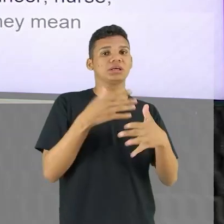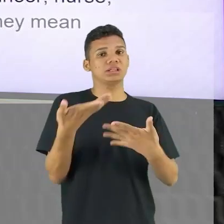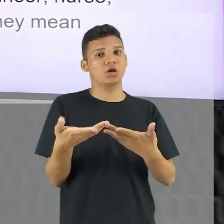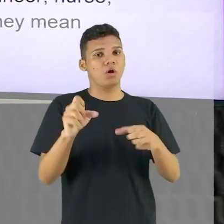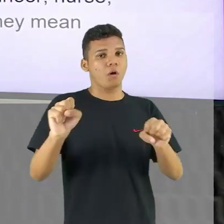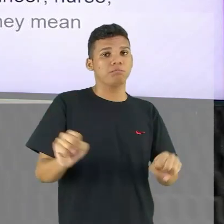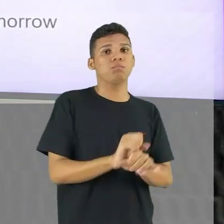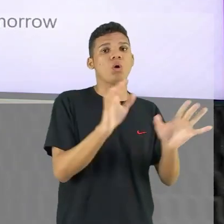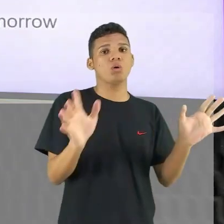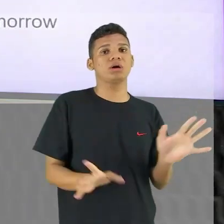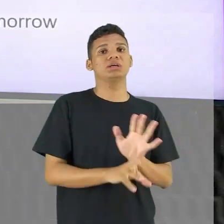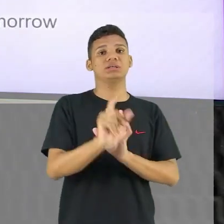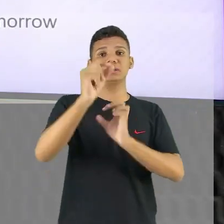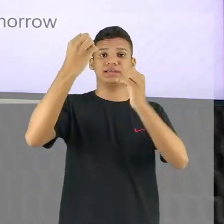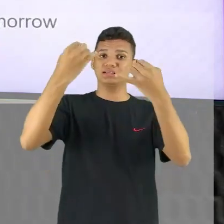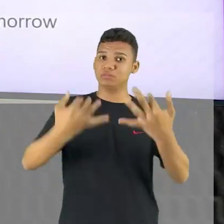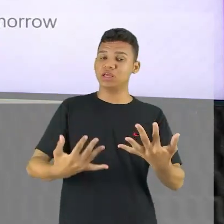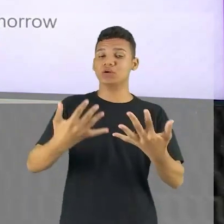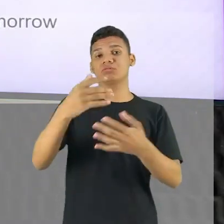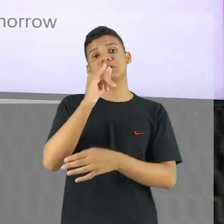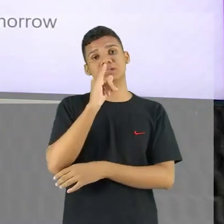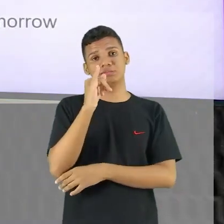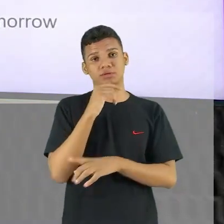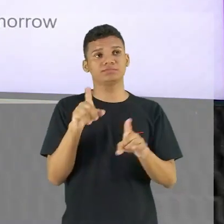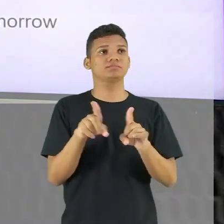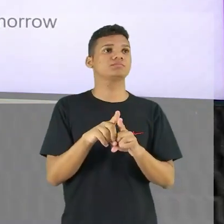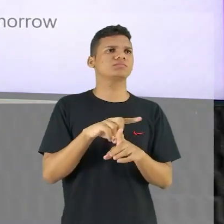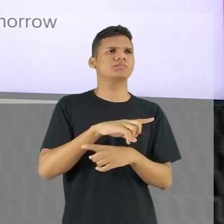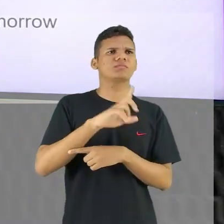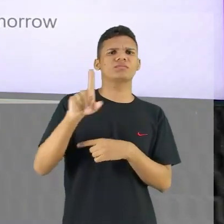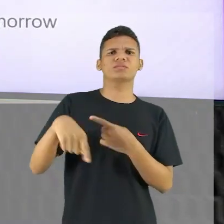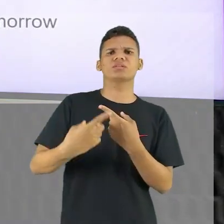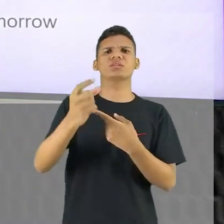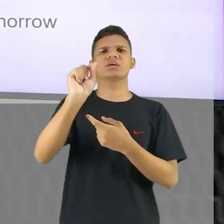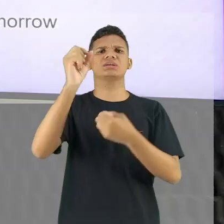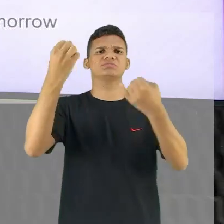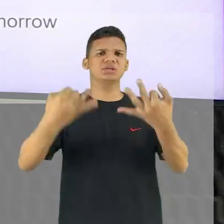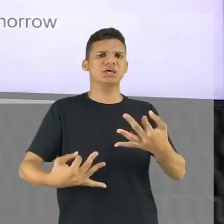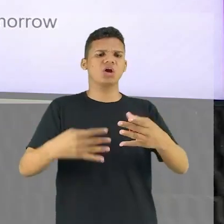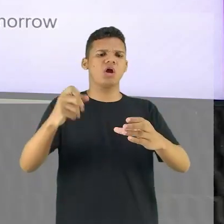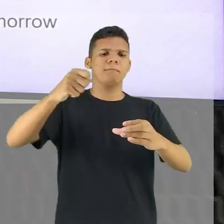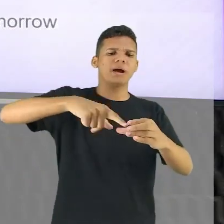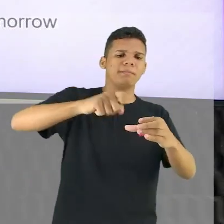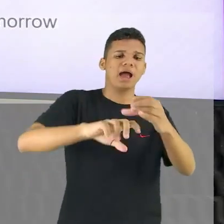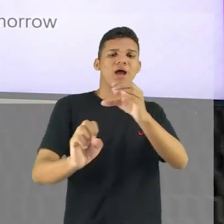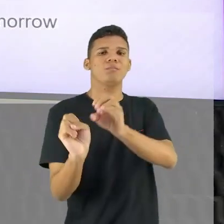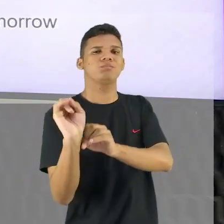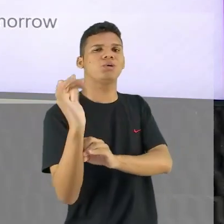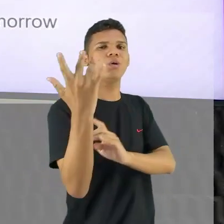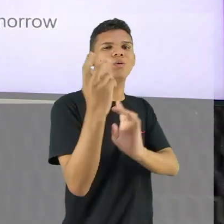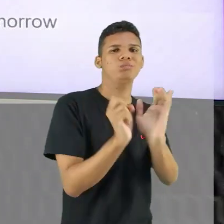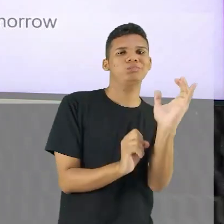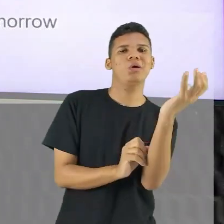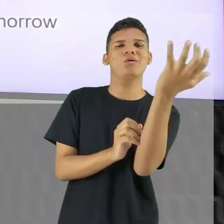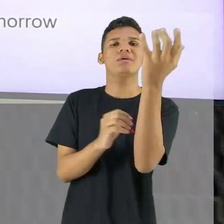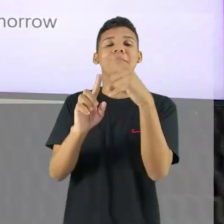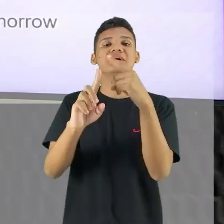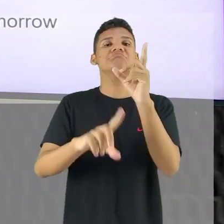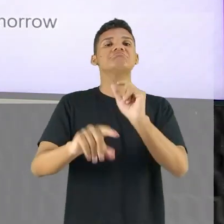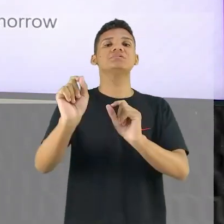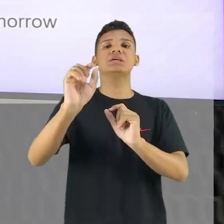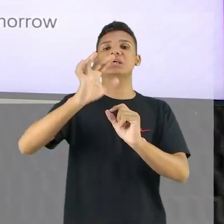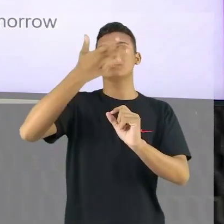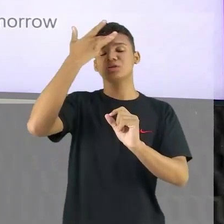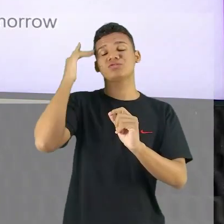Então eles citam esse exemplo também. Fala das plantações, fala, por exemplo, do que essas pessoas faziam na sua